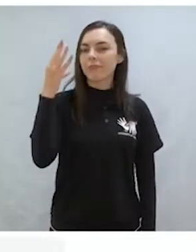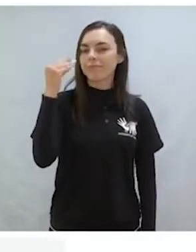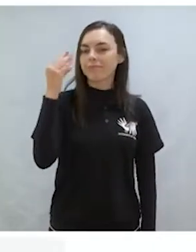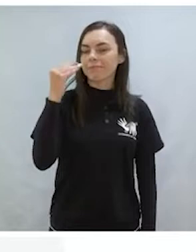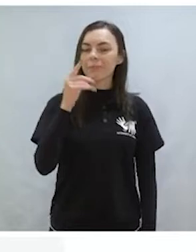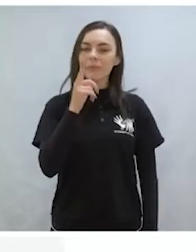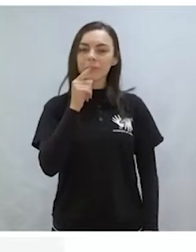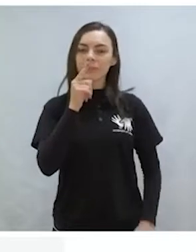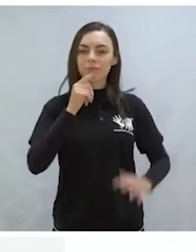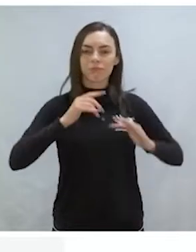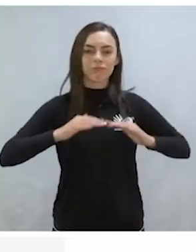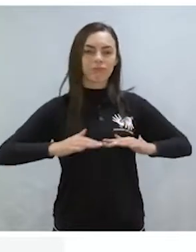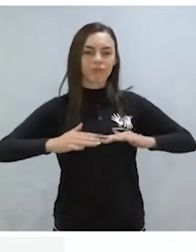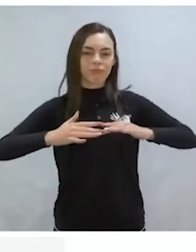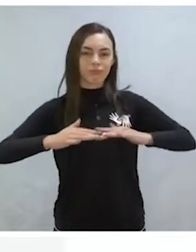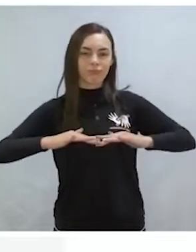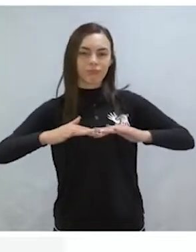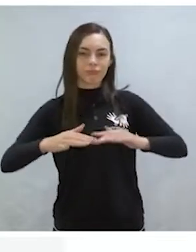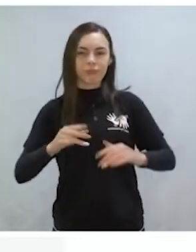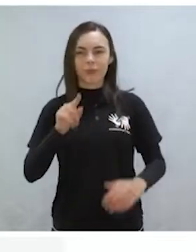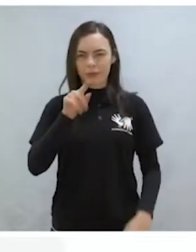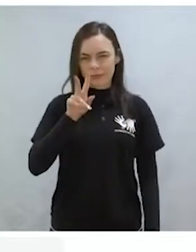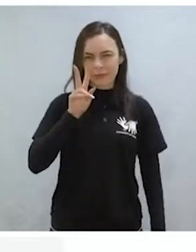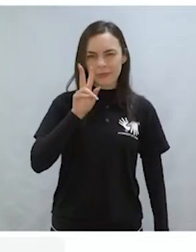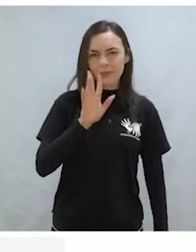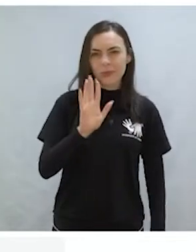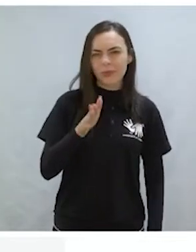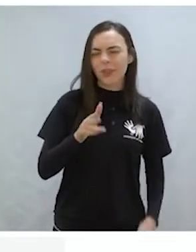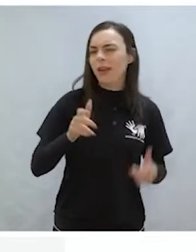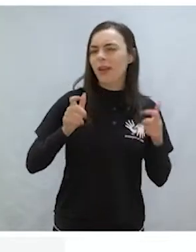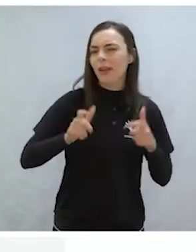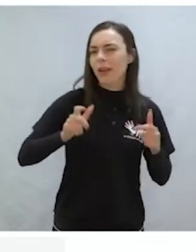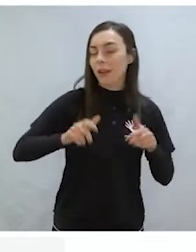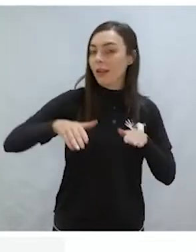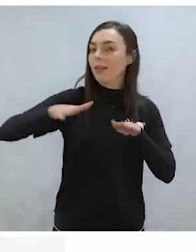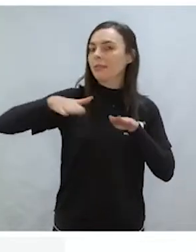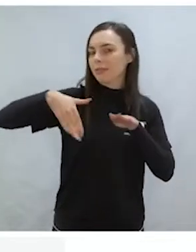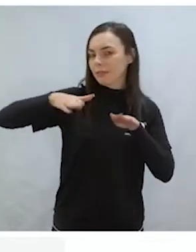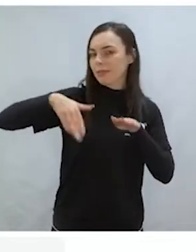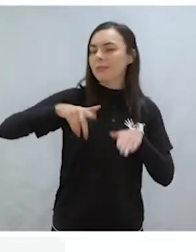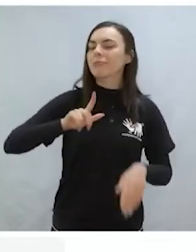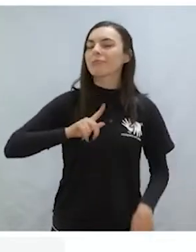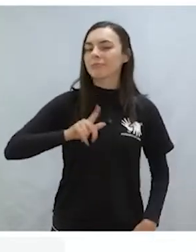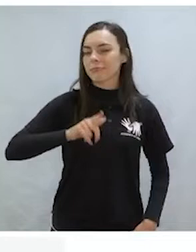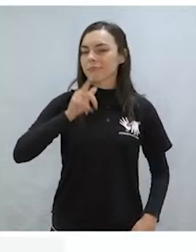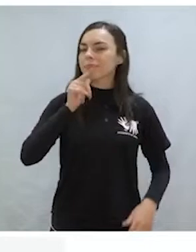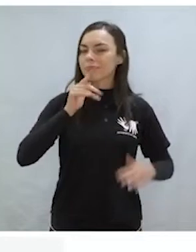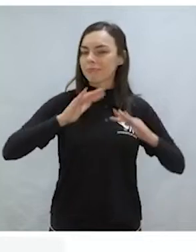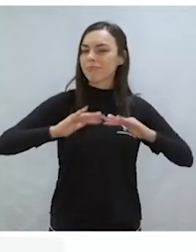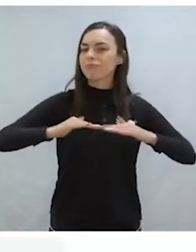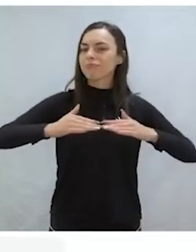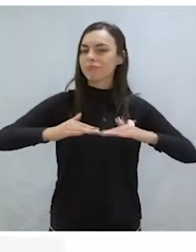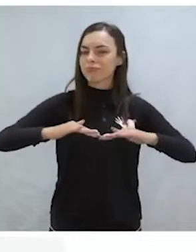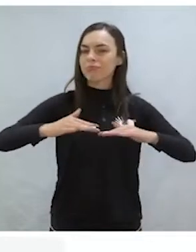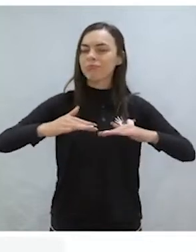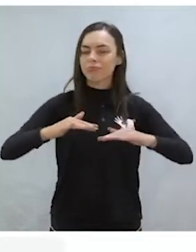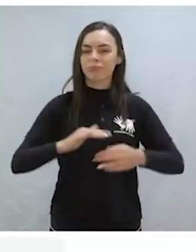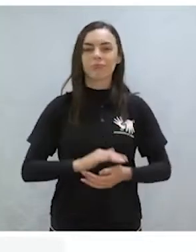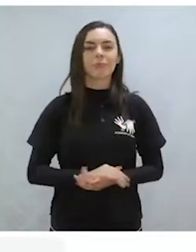a foto de um mar. Você já viu o mar? Lá na praia, ó, aparece o